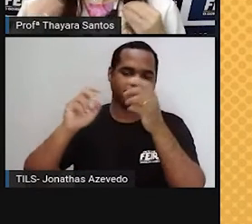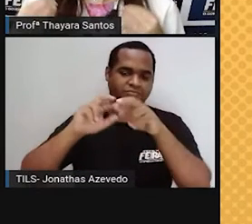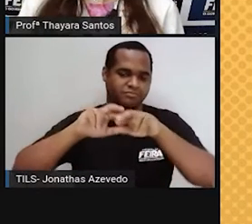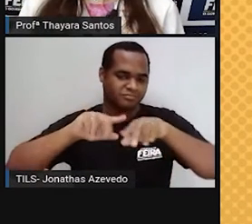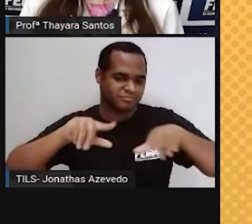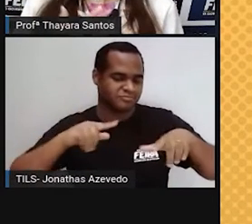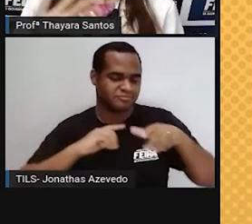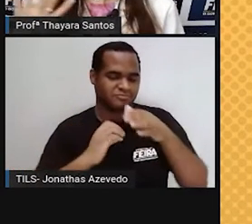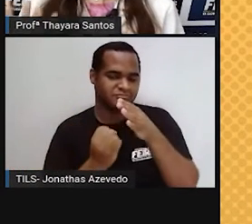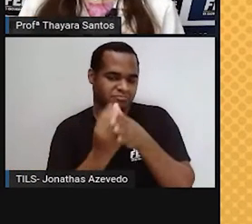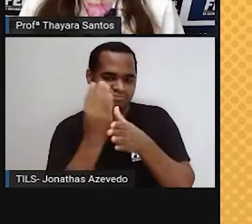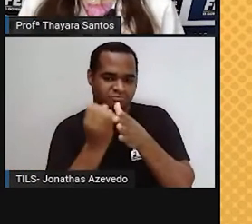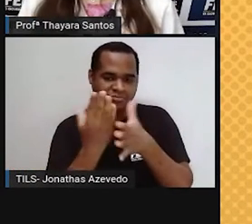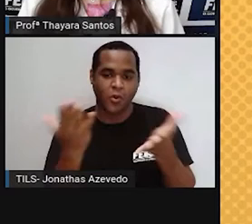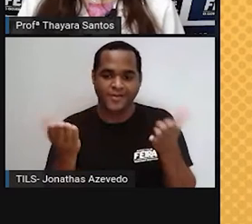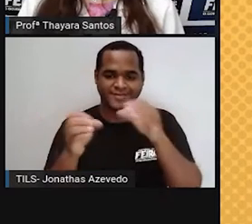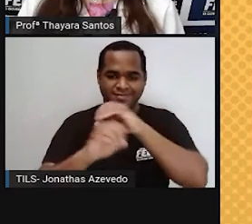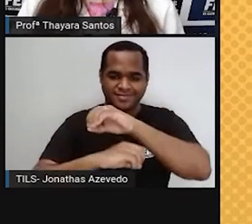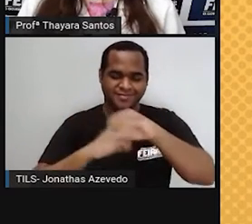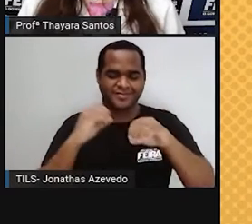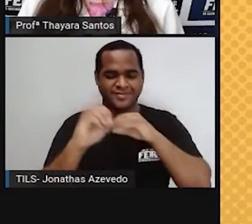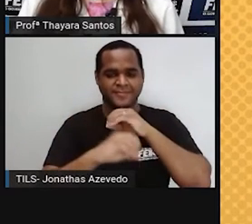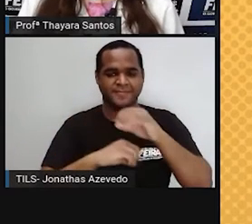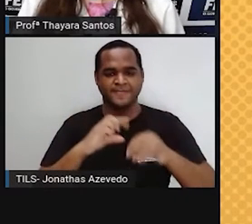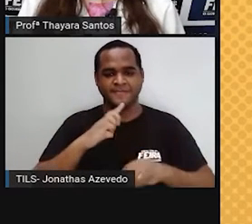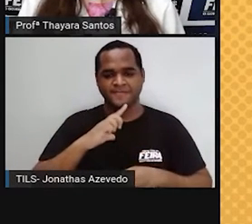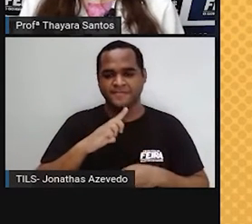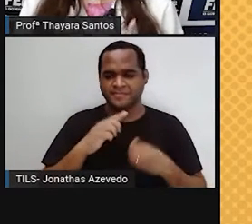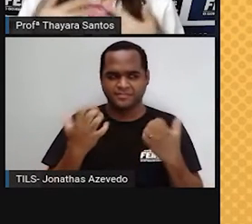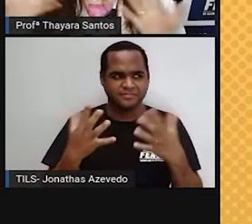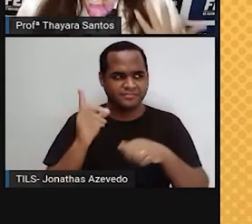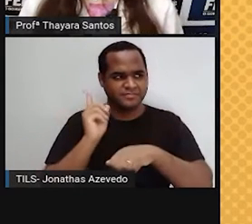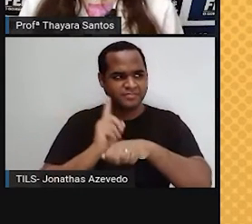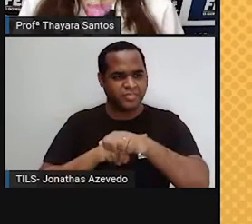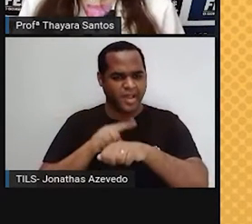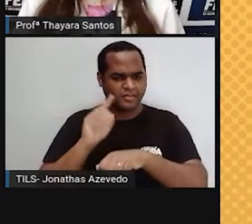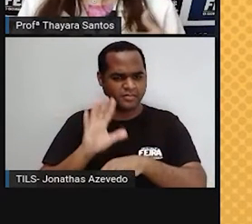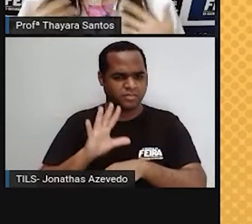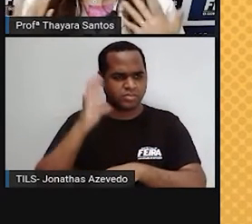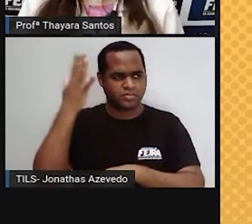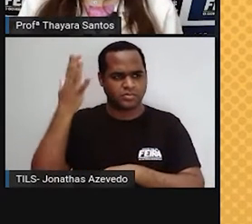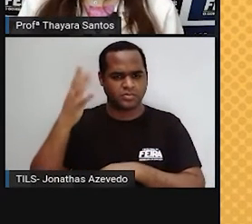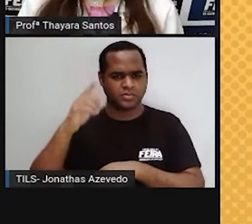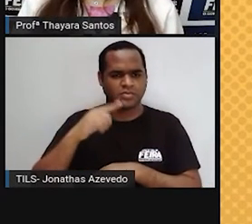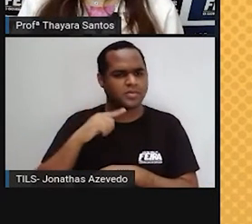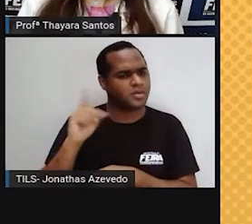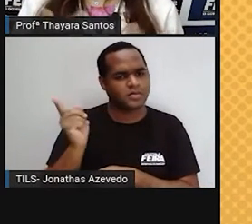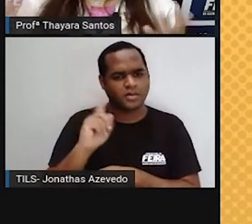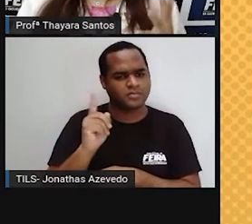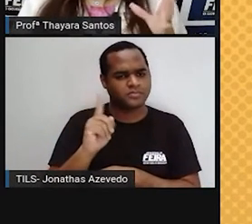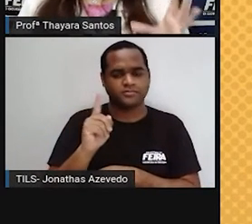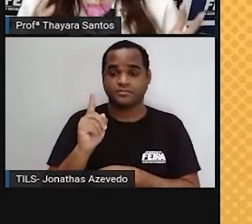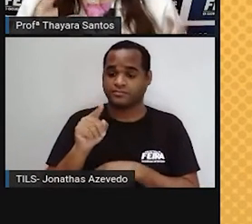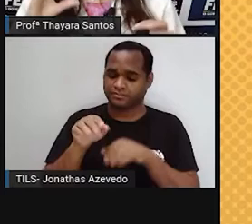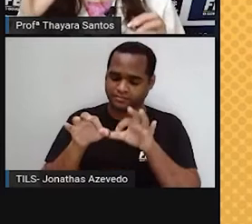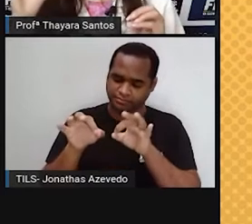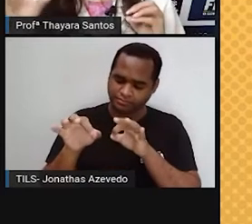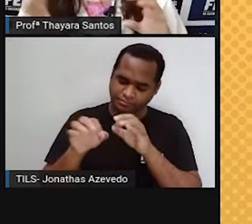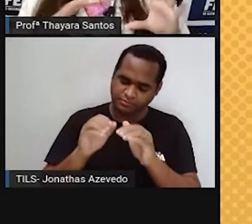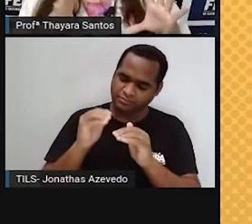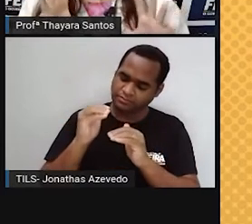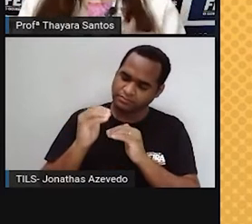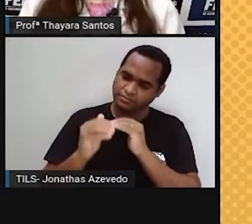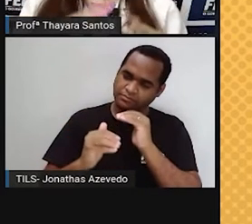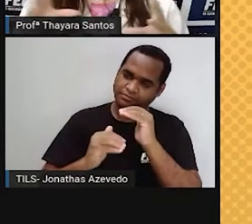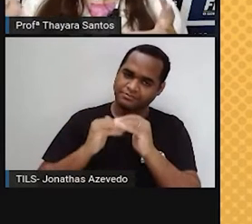galáxia, a todas as estruturas que hoje nós temos. Mas isso não foi de uma hora para outra, não foi de uma forma rápida, né? Assim que se